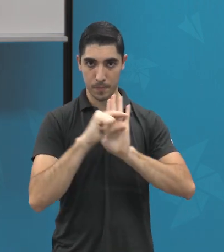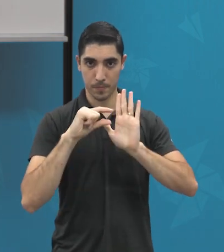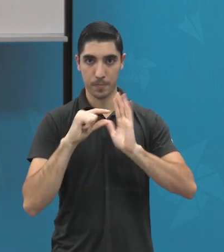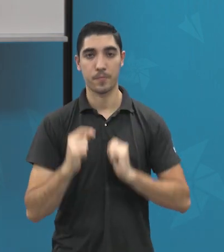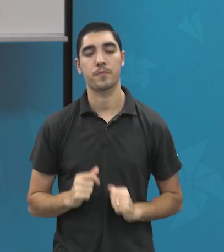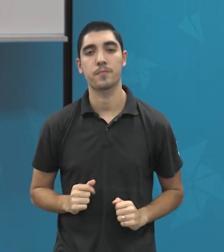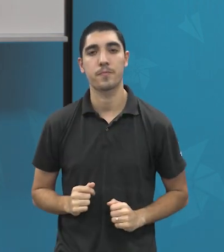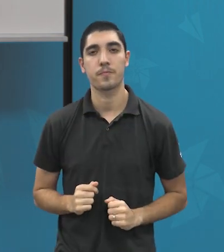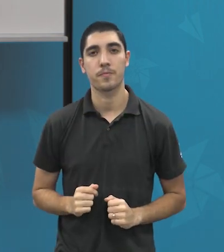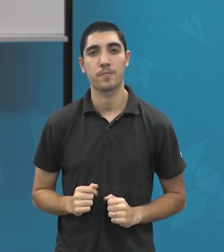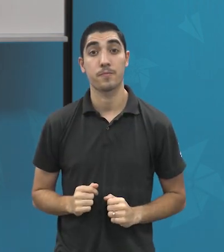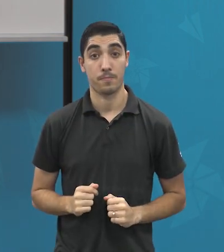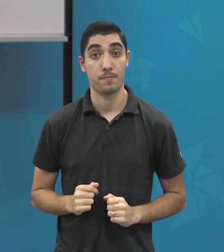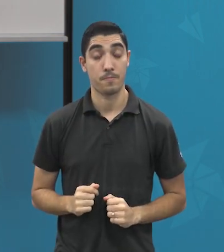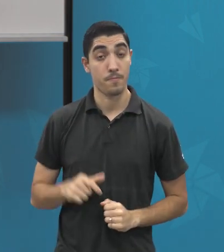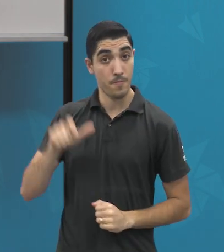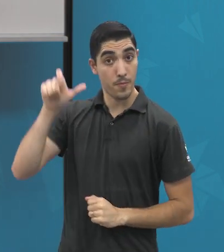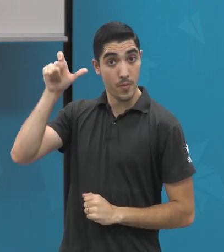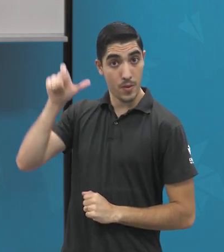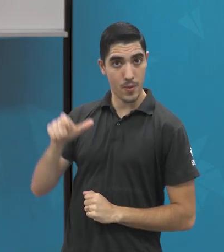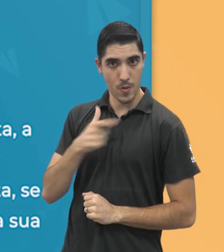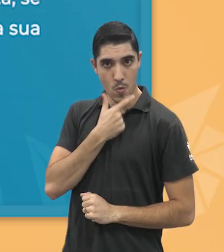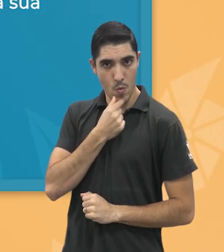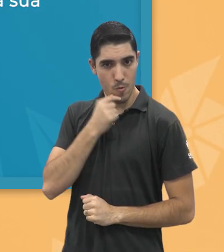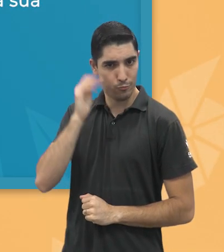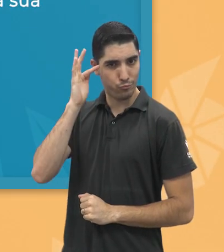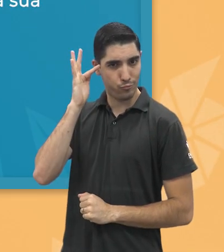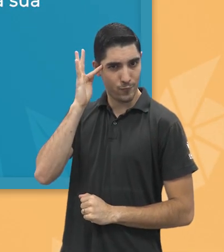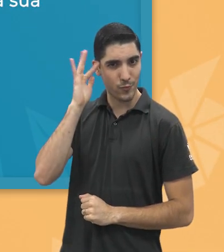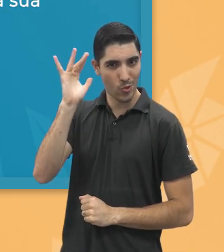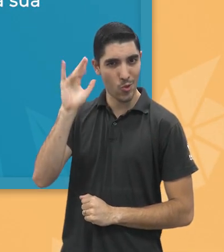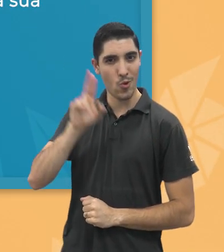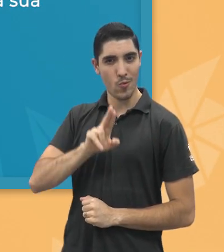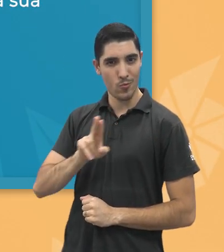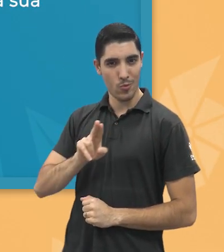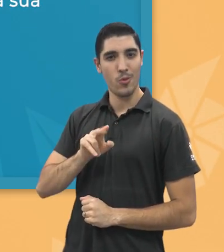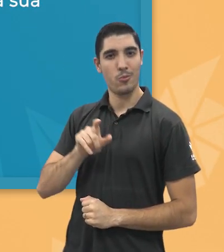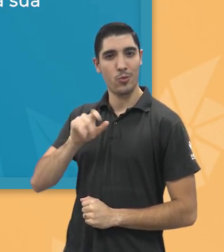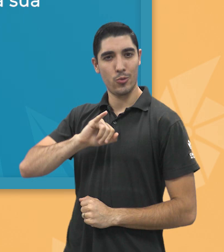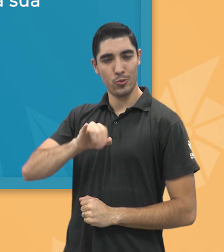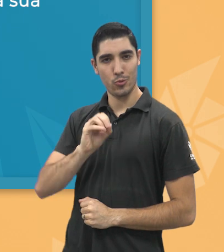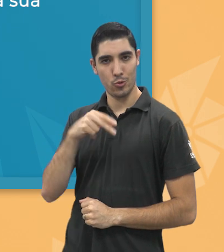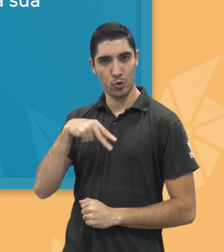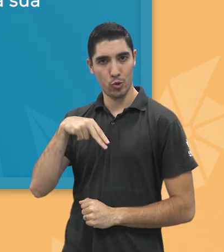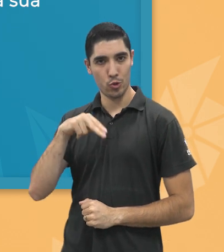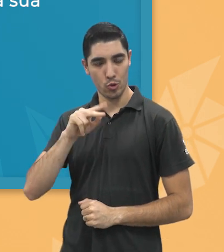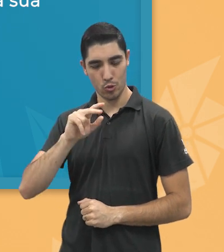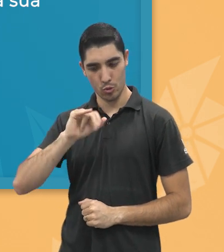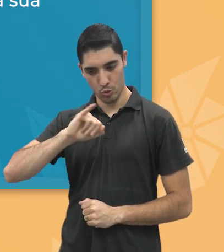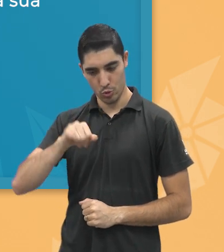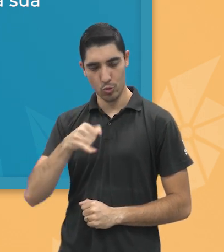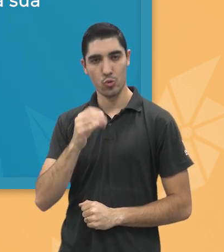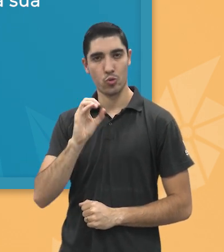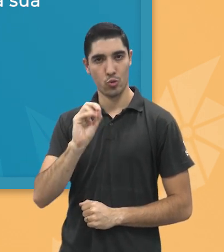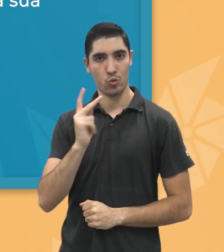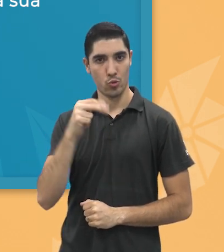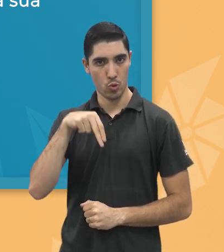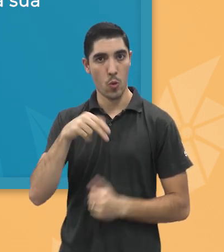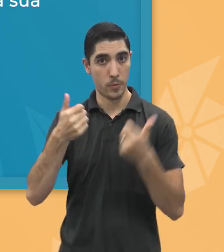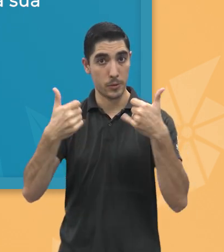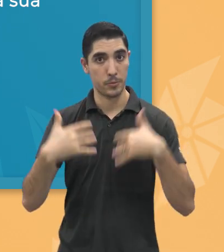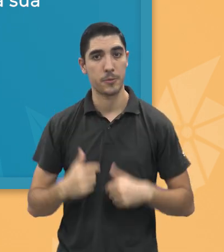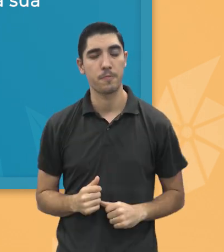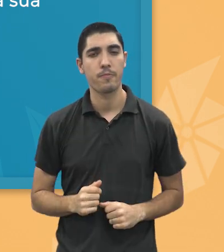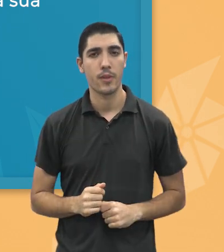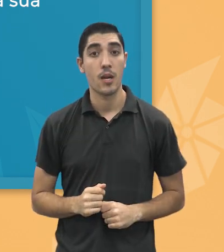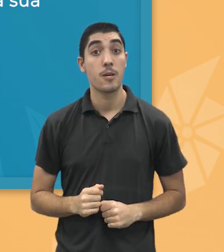Nesse momento, o John Stuart Mill, ele diz assim: e o mundo, para cada indivíduo, significa